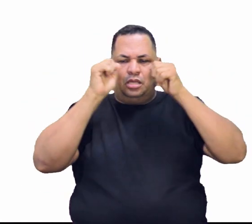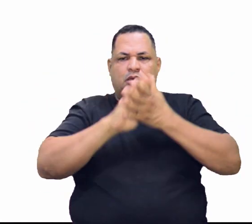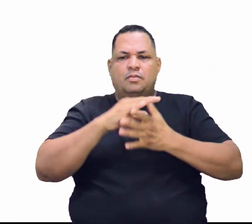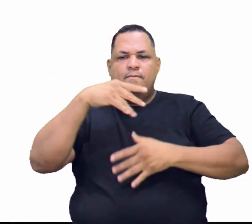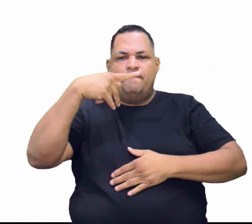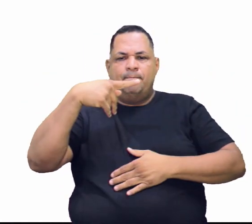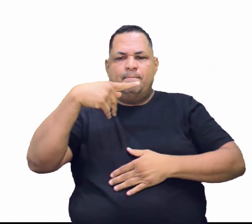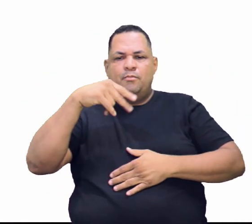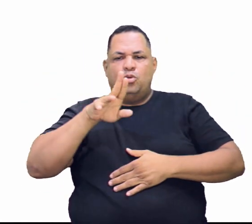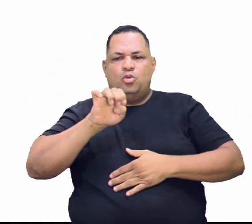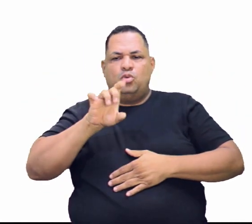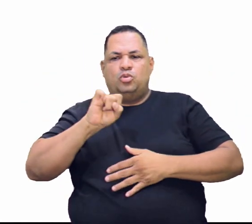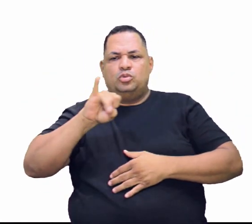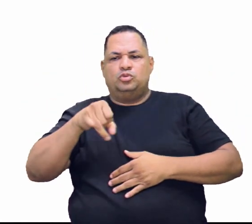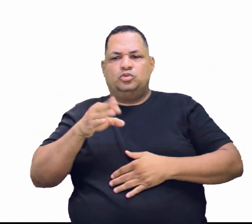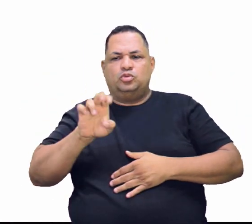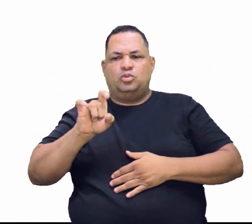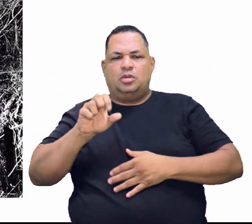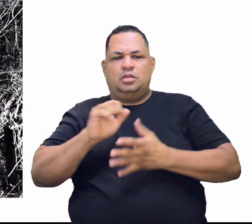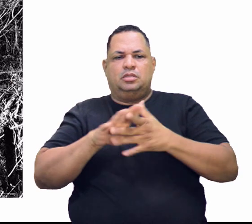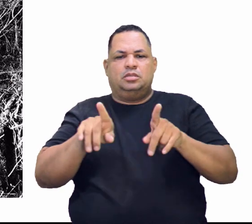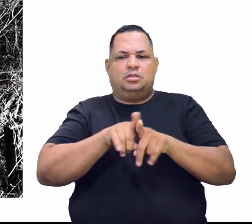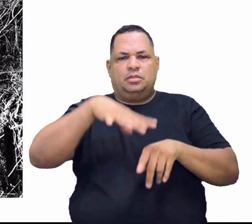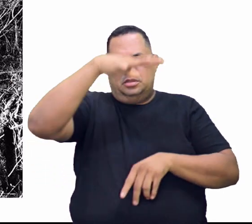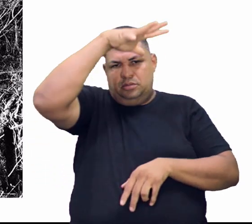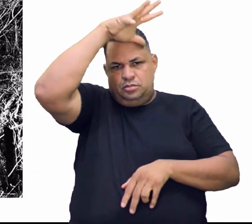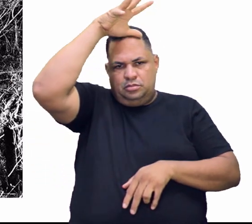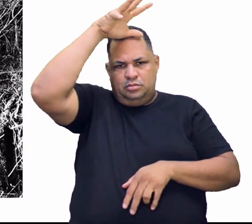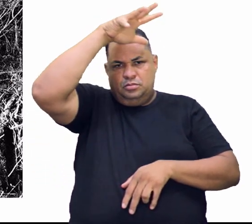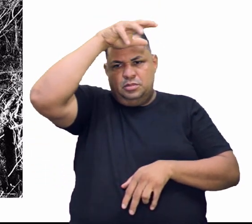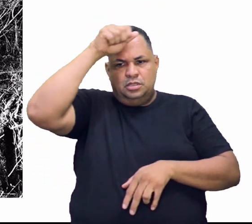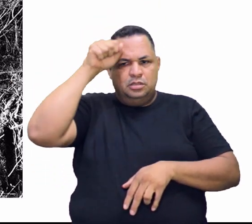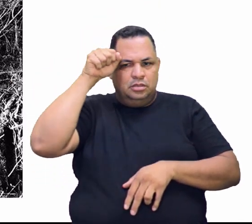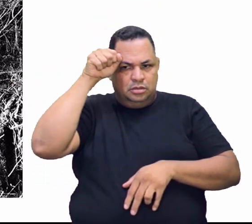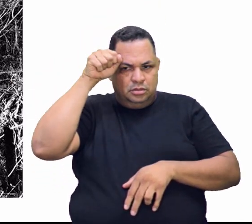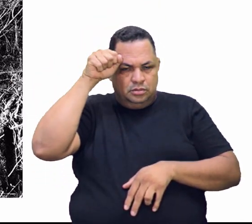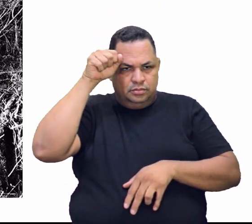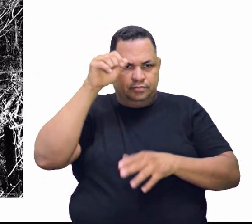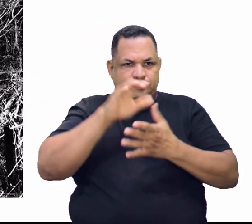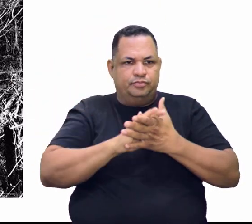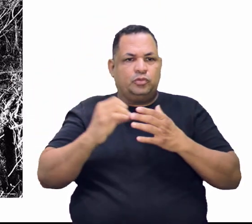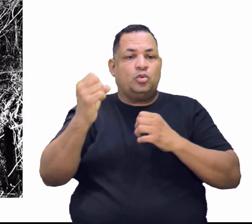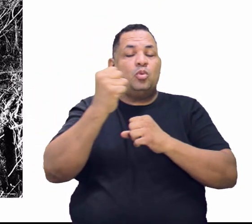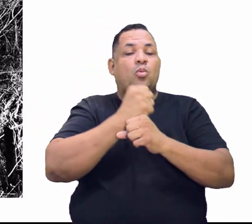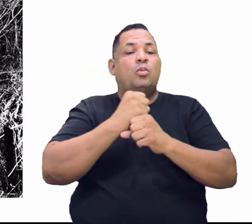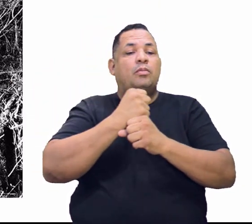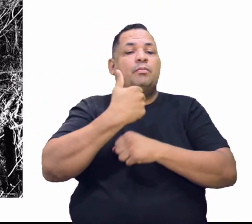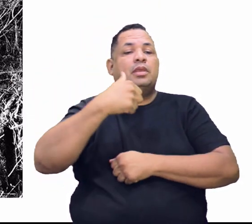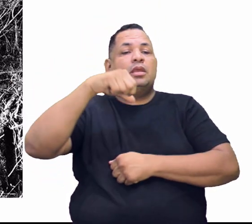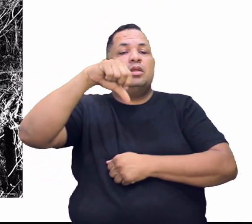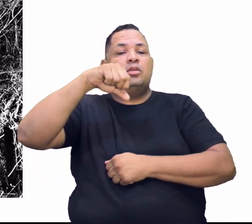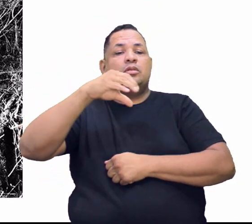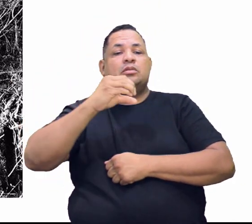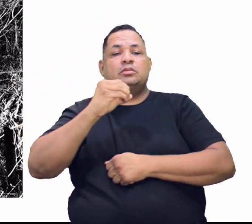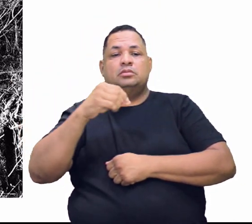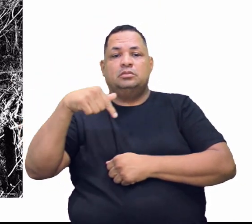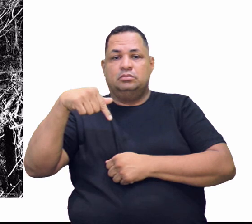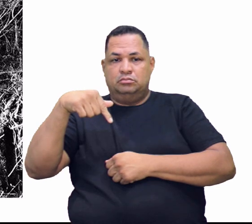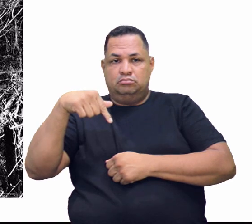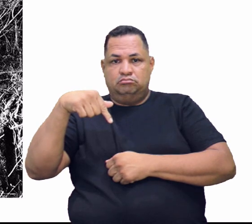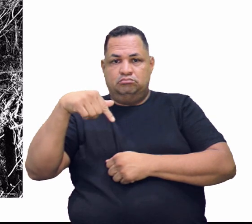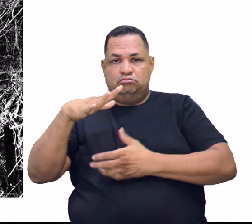Purus, do Juruá e também de Manaus. Em 1907, até